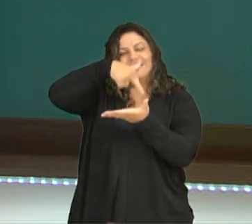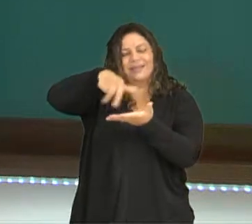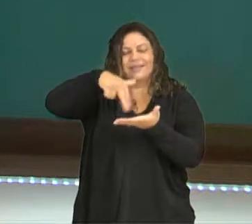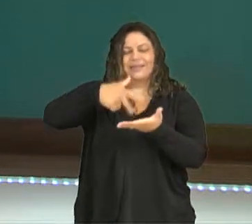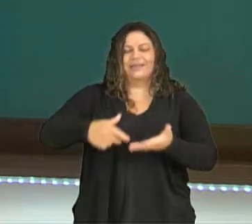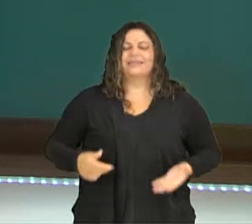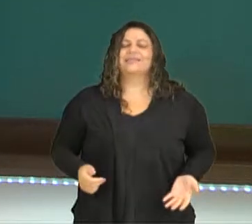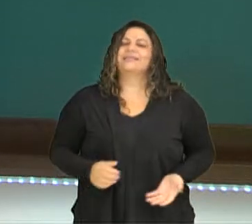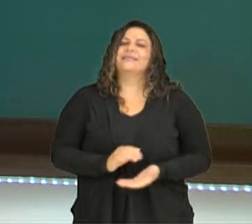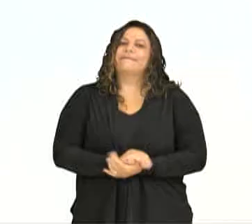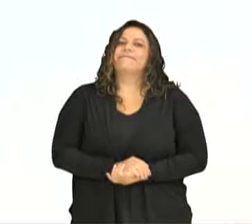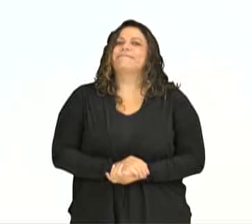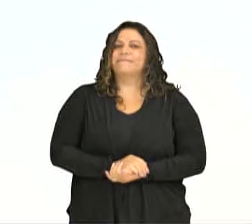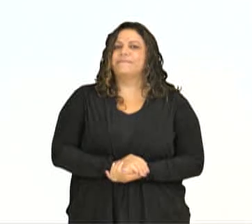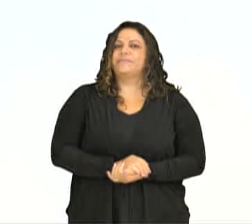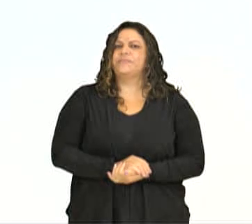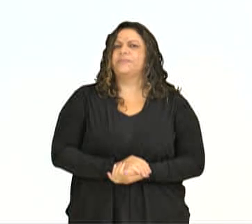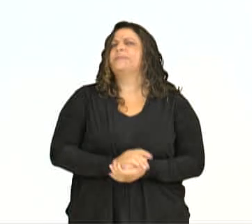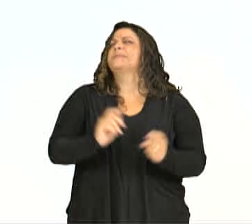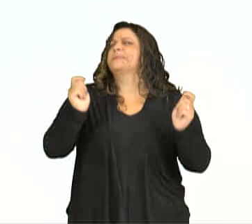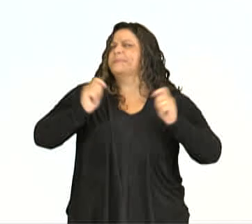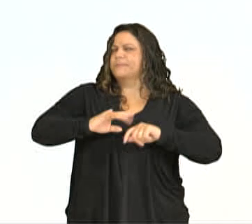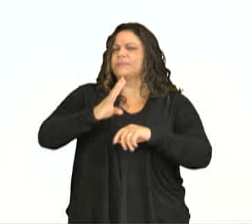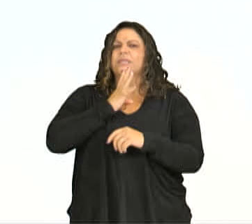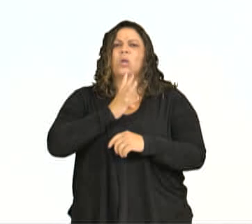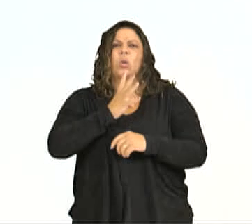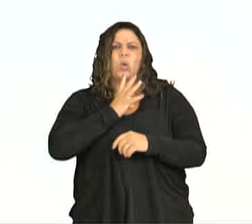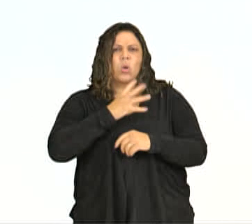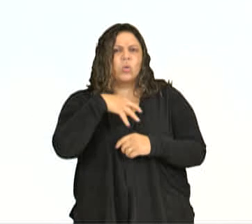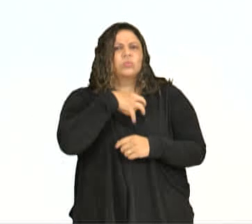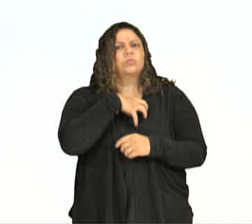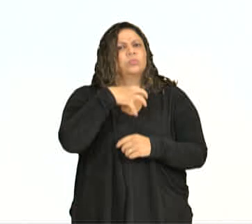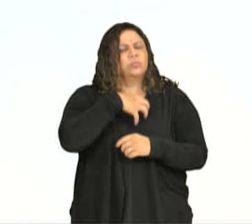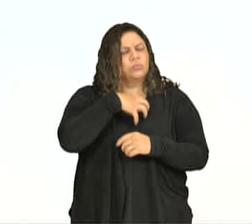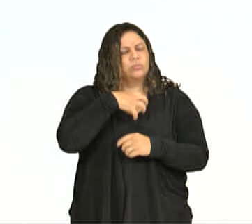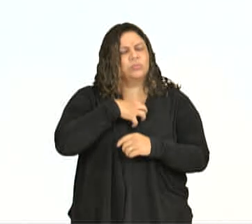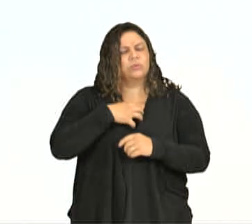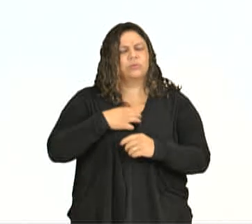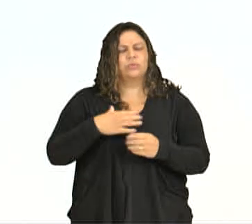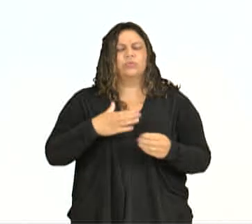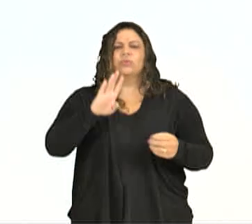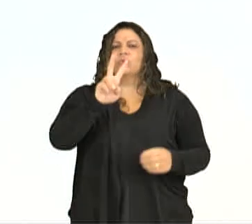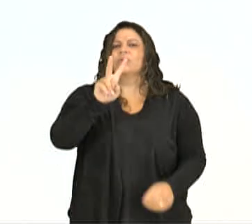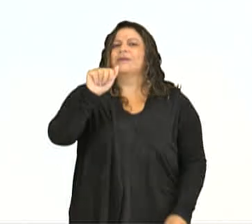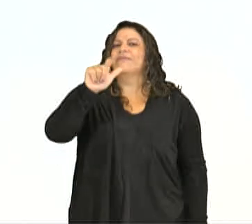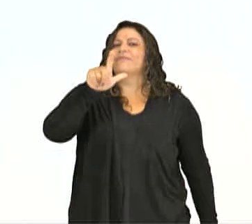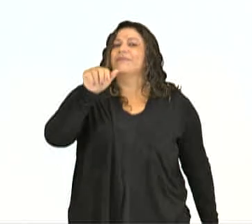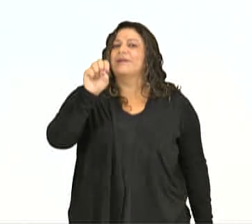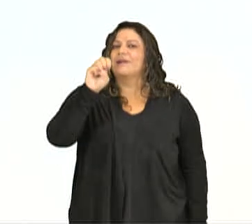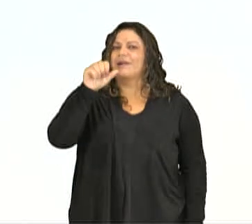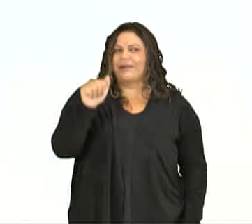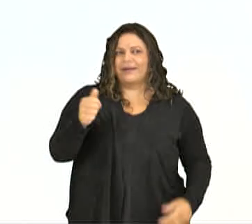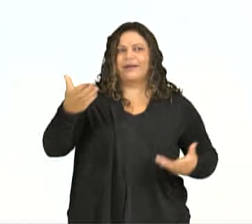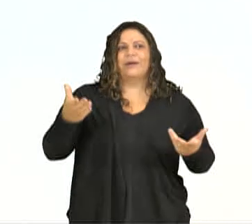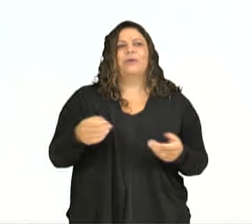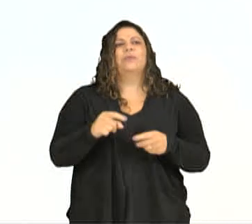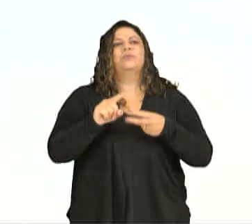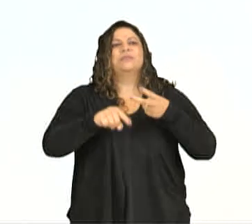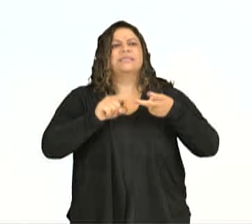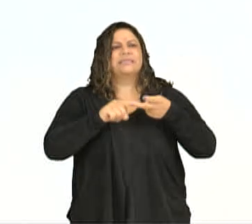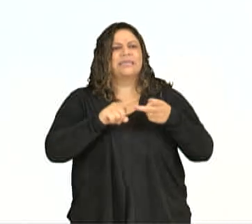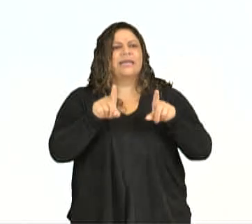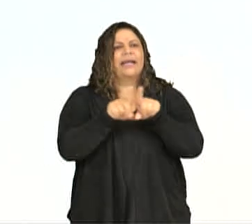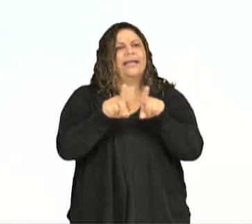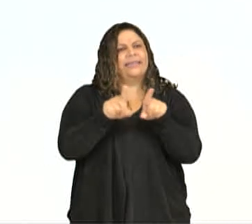trabalhando? Reconhecer formas representativas da valsa e da polca, assim como